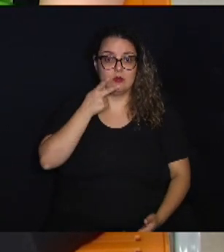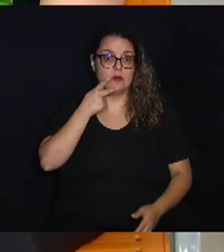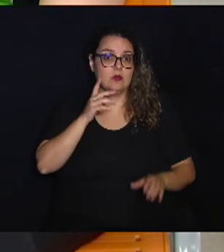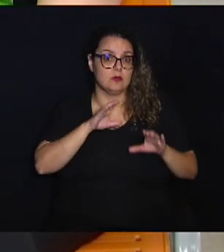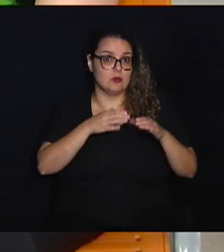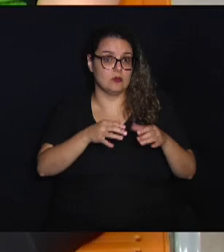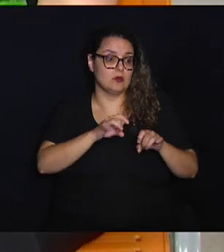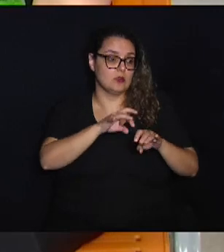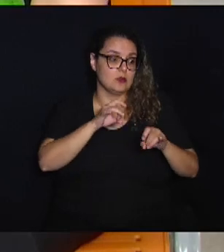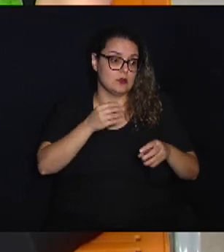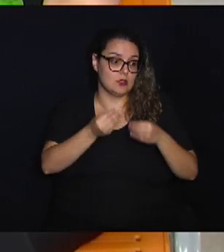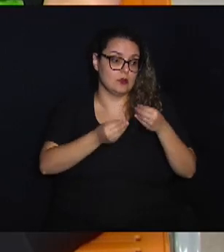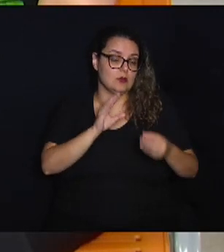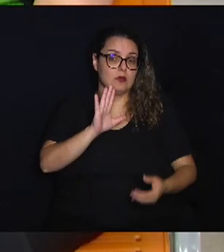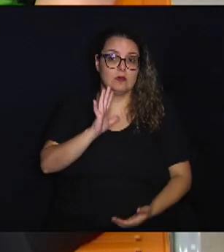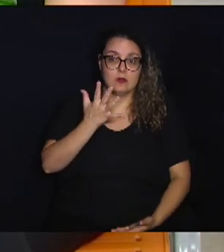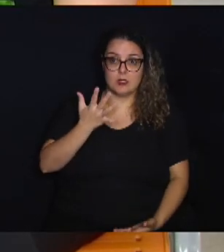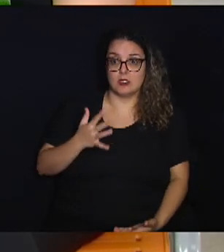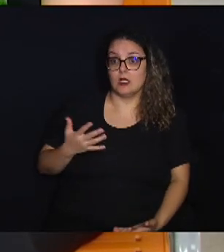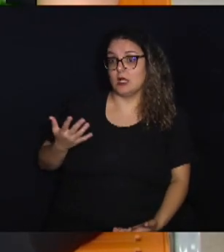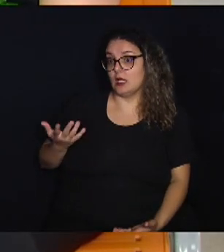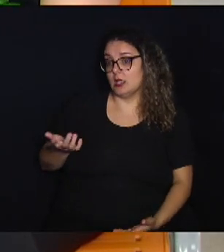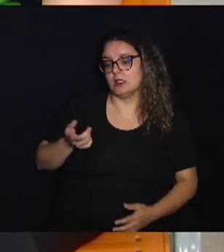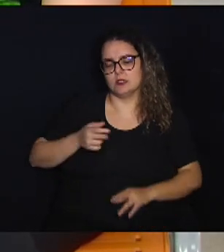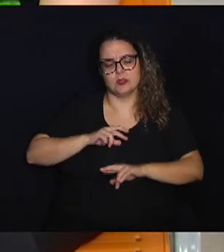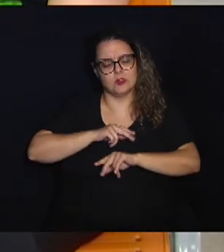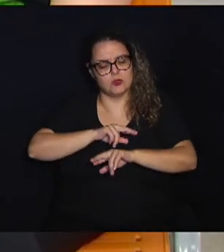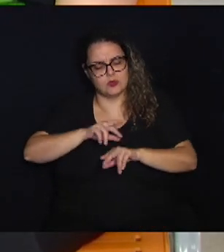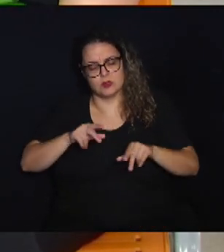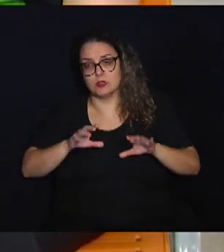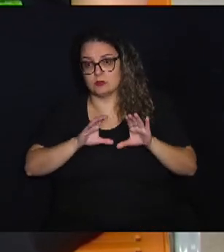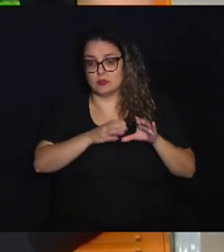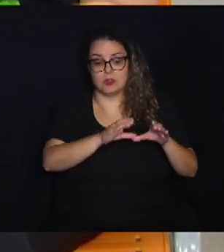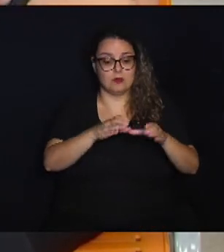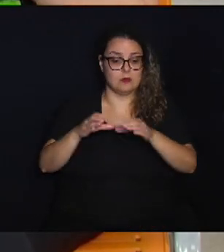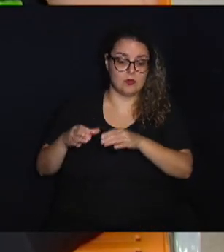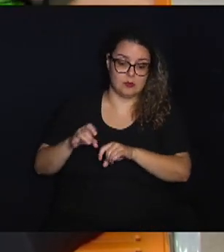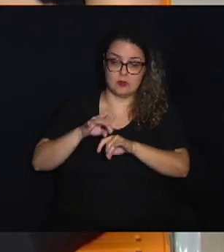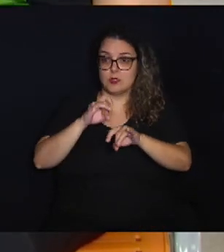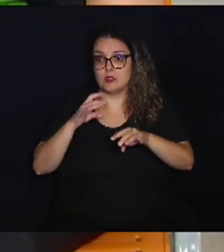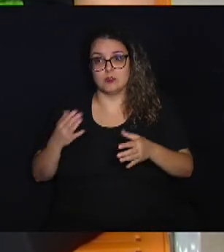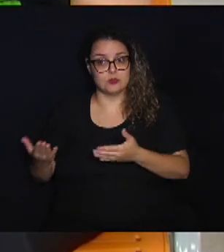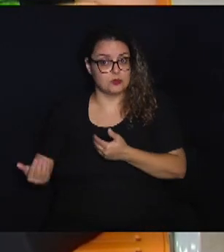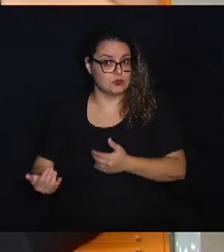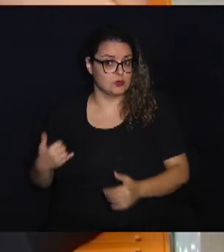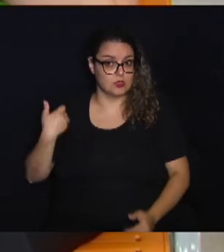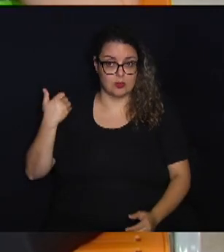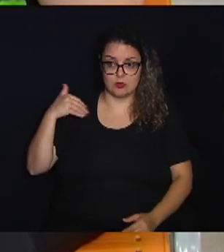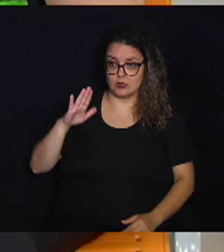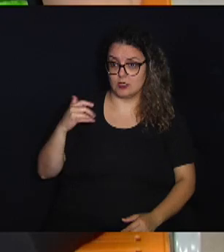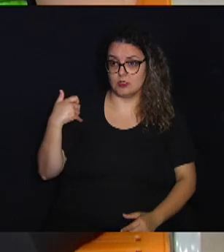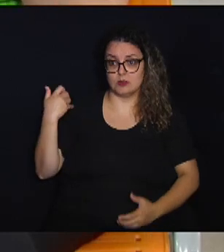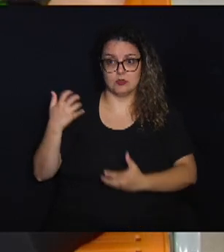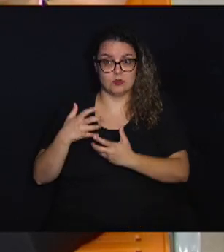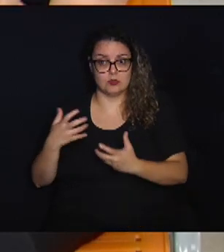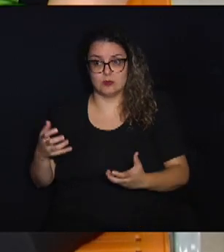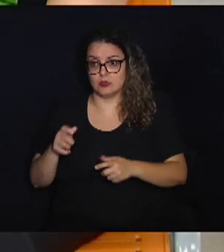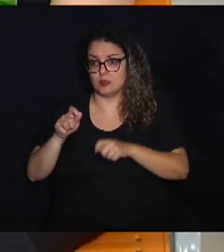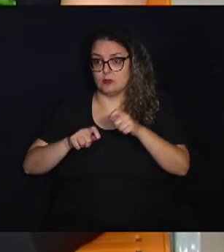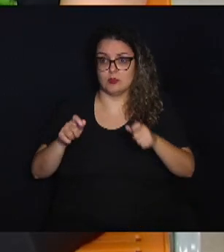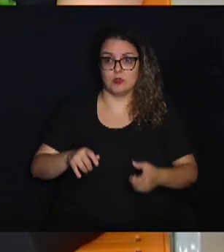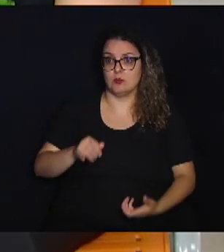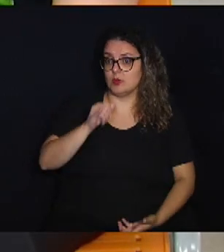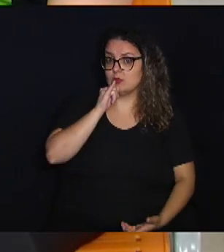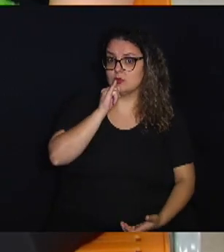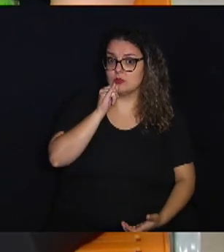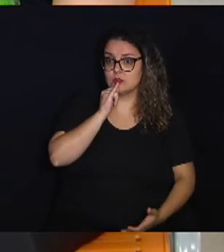online, como funciona? Existem uma diversidade de grupos online, né, de jovens, de adultos, de idosos, de pessoas, por